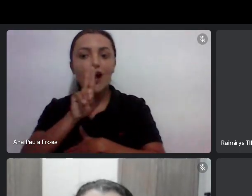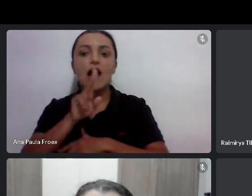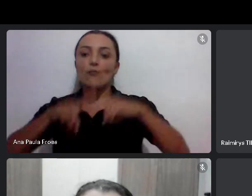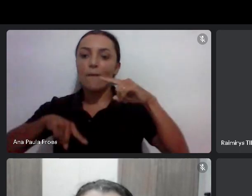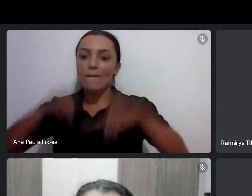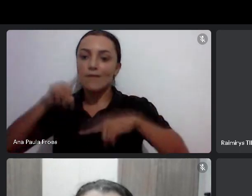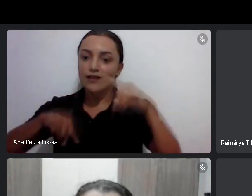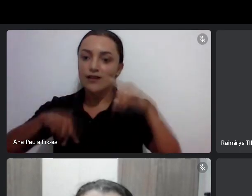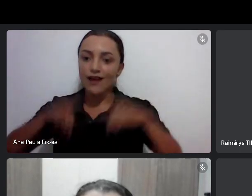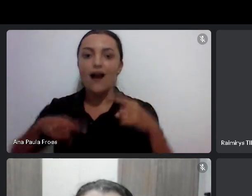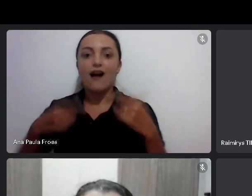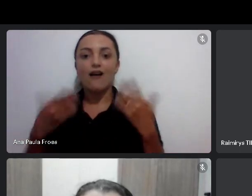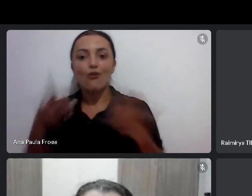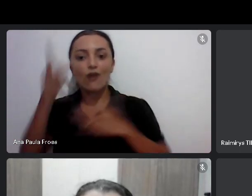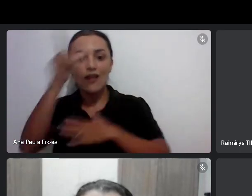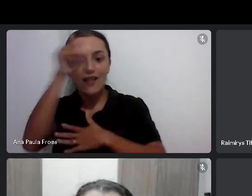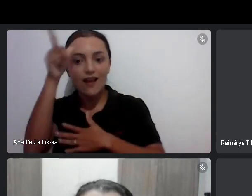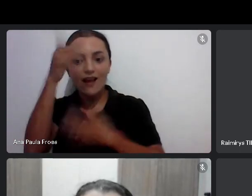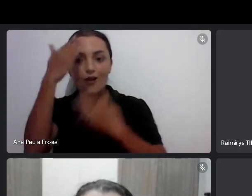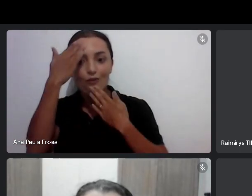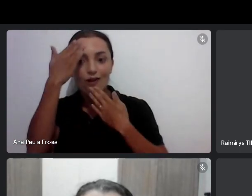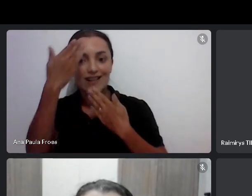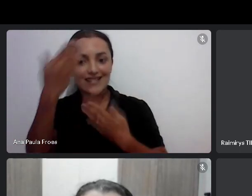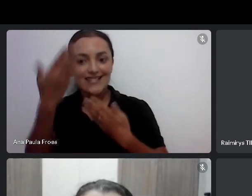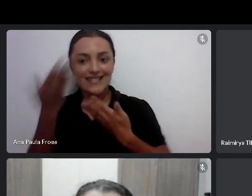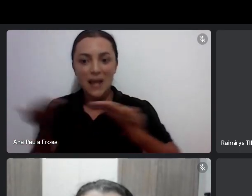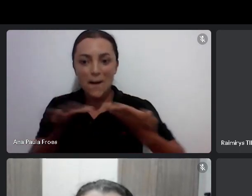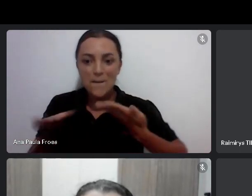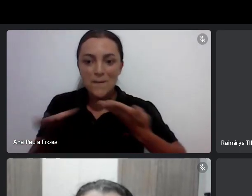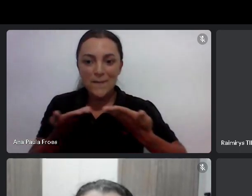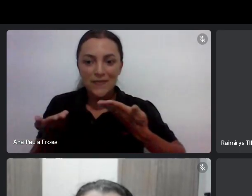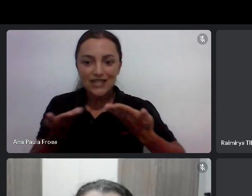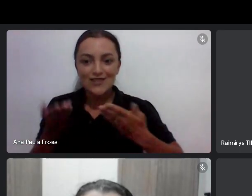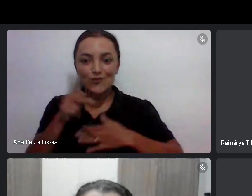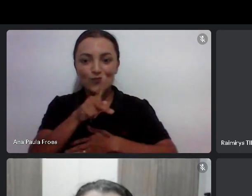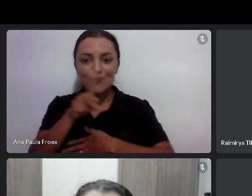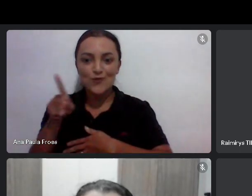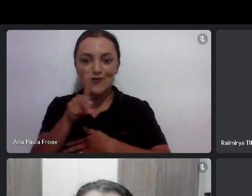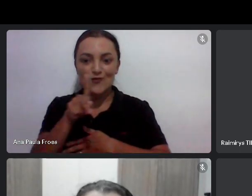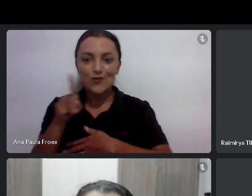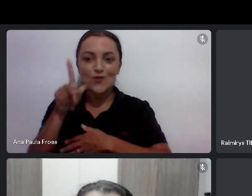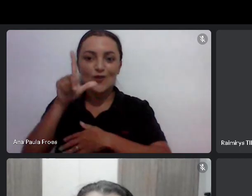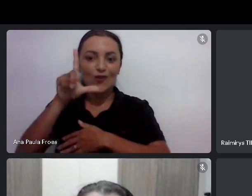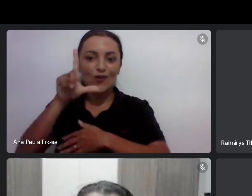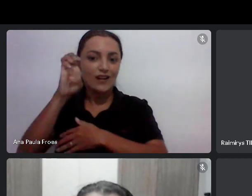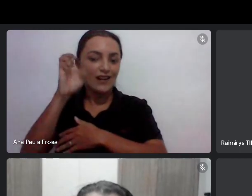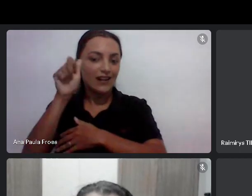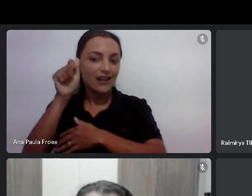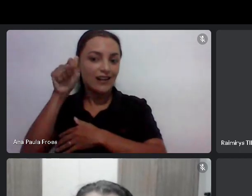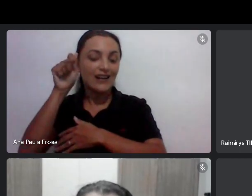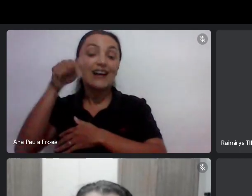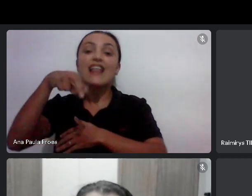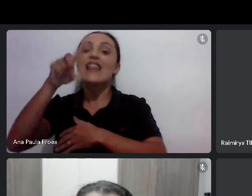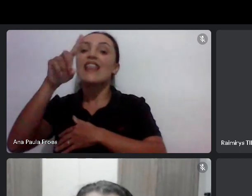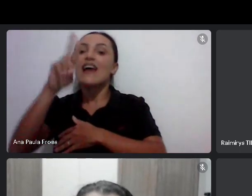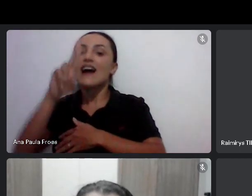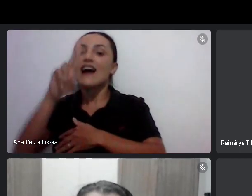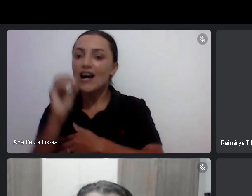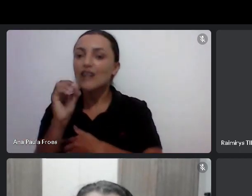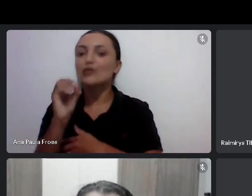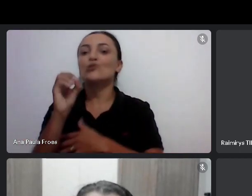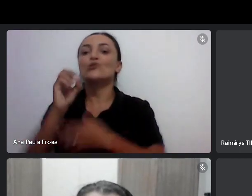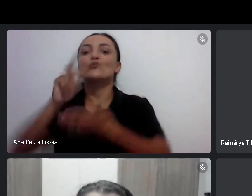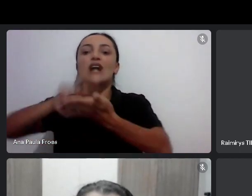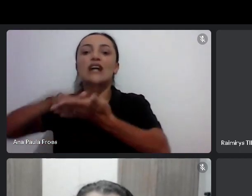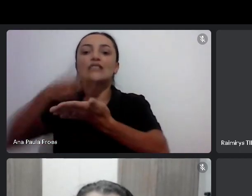queria agradecer também a mediação de Leandro, do professor Leandro, as tradutoras intérpretes de Libras,